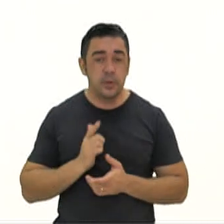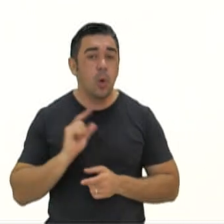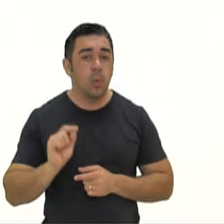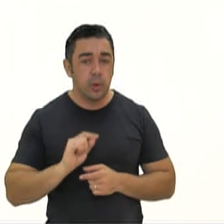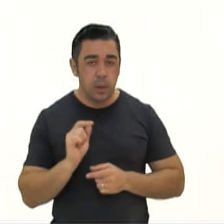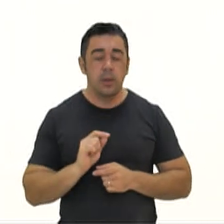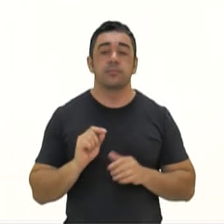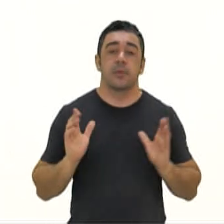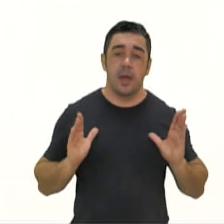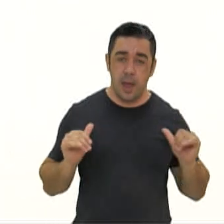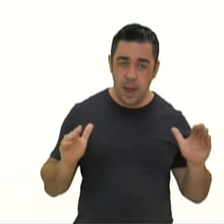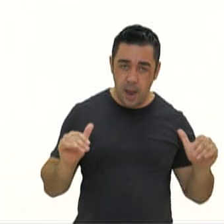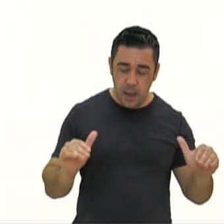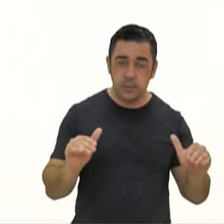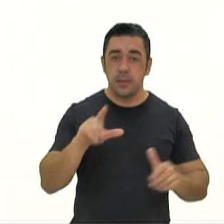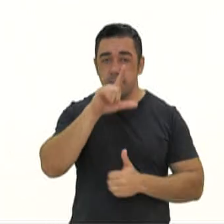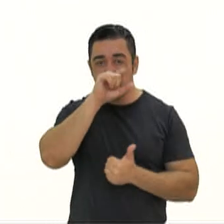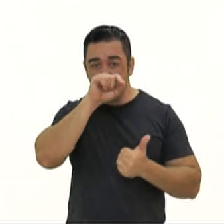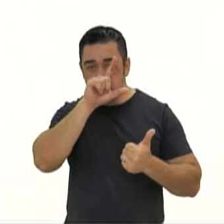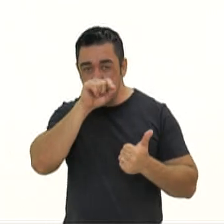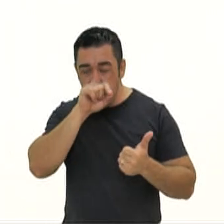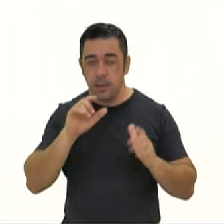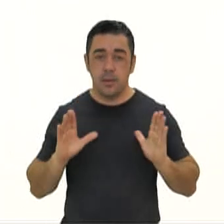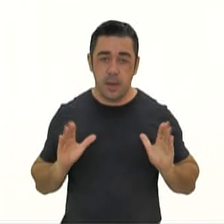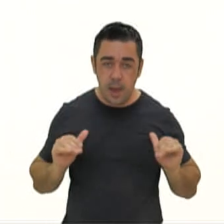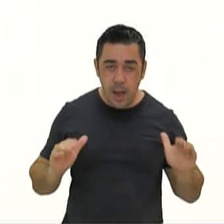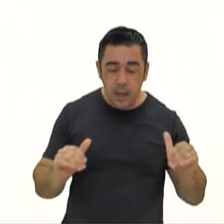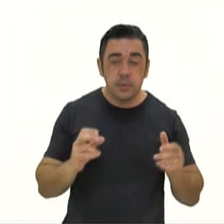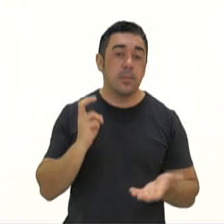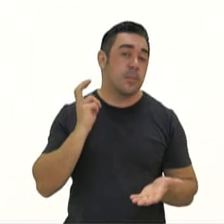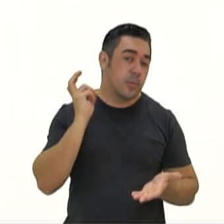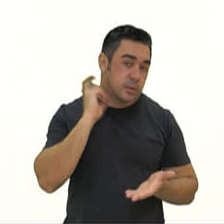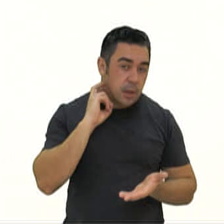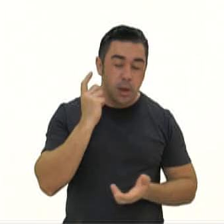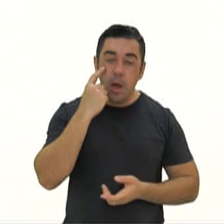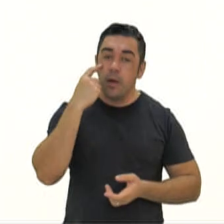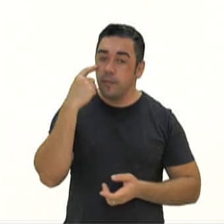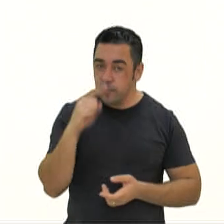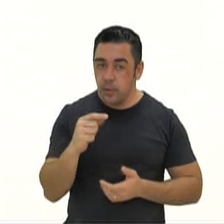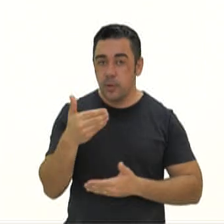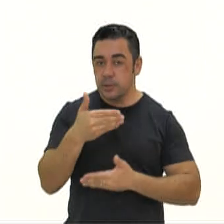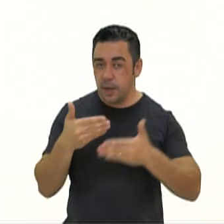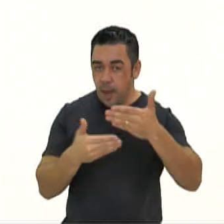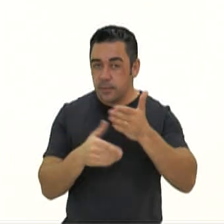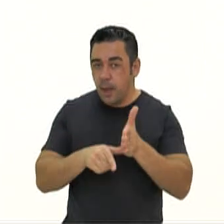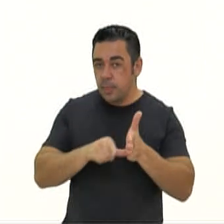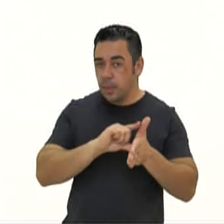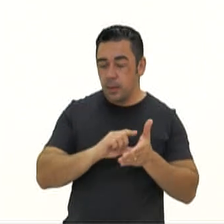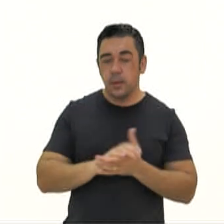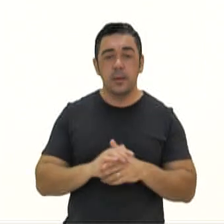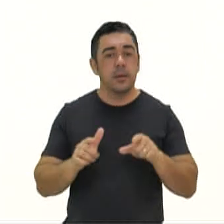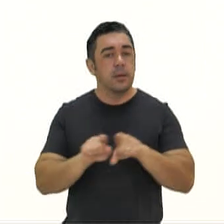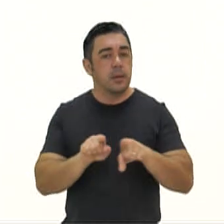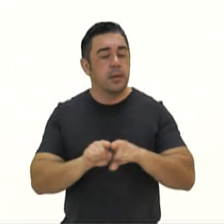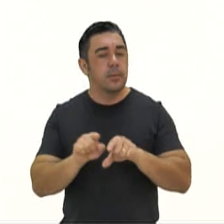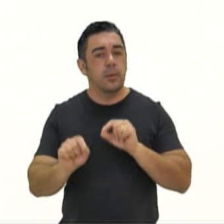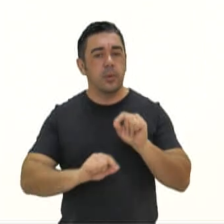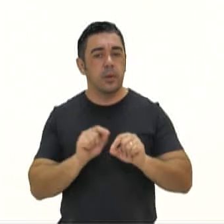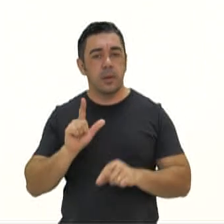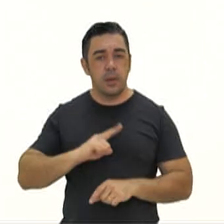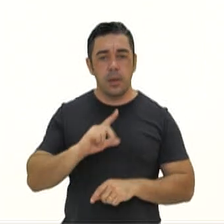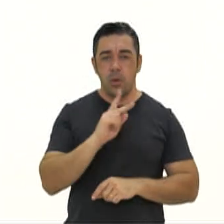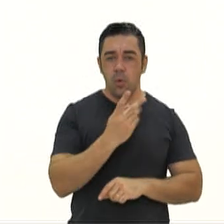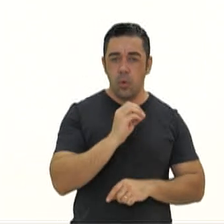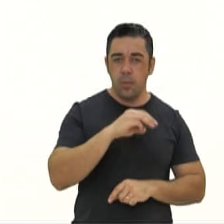aqui asa de ave e asa de morcego, como nós vimos no slide anterior. Além de nós trabalharmos estruturas